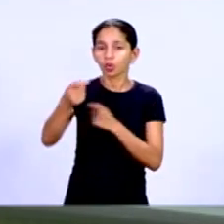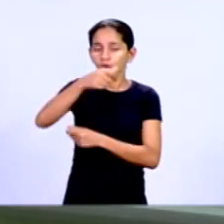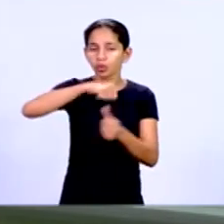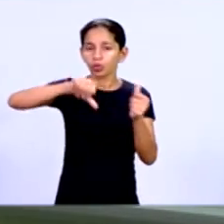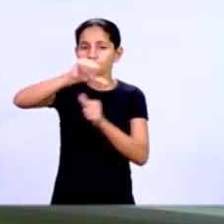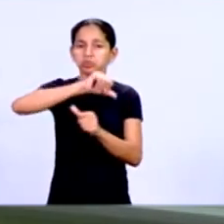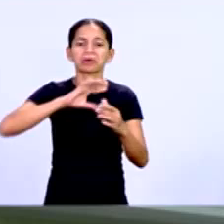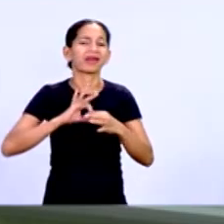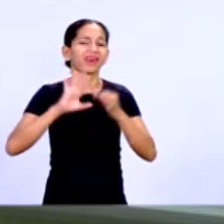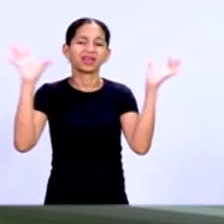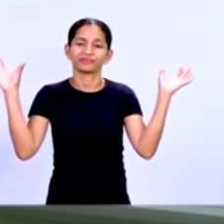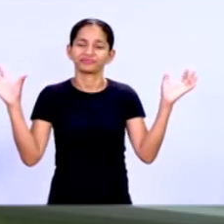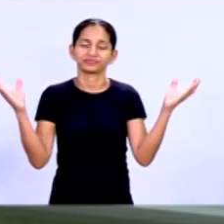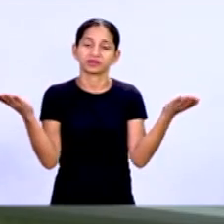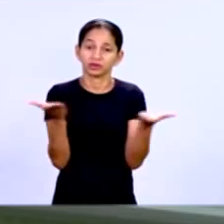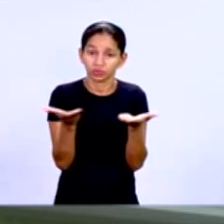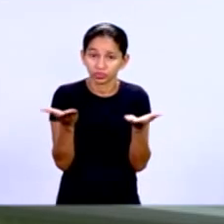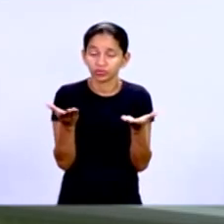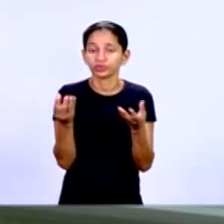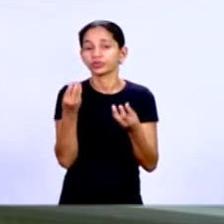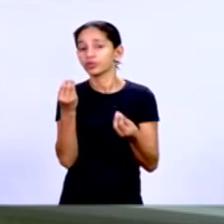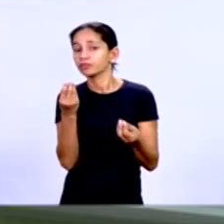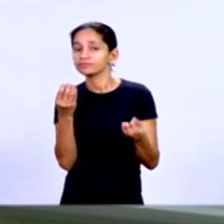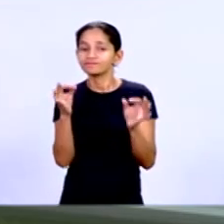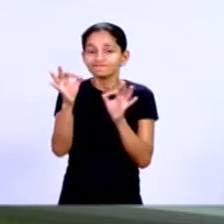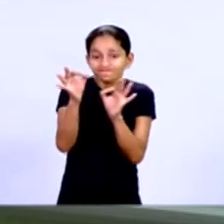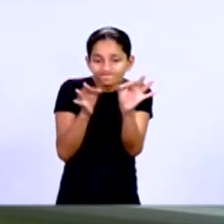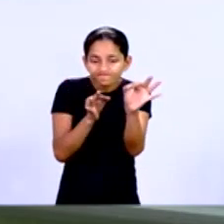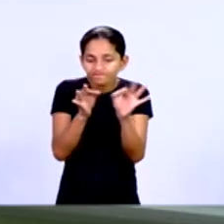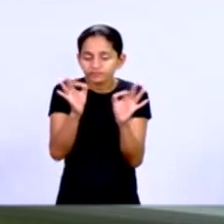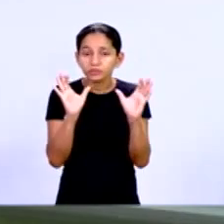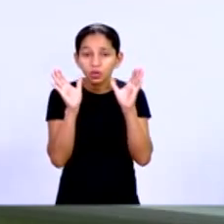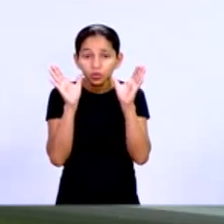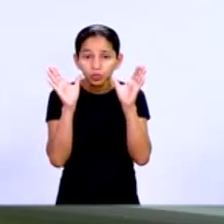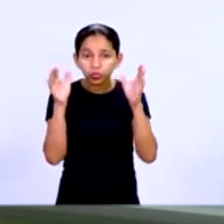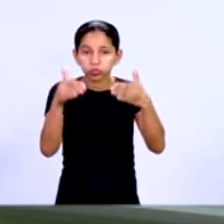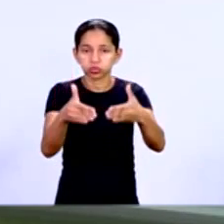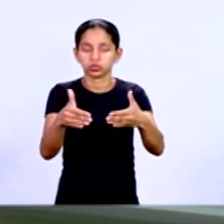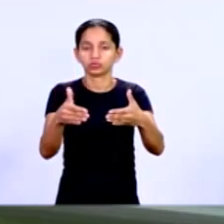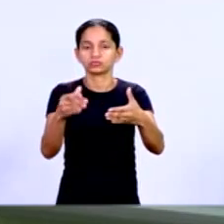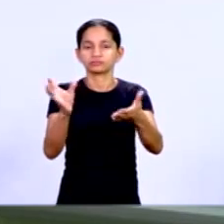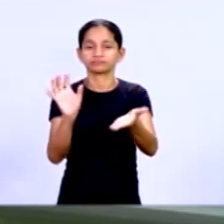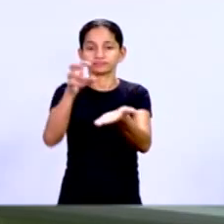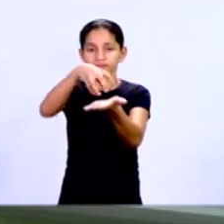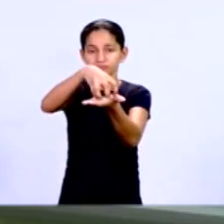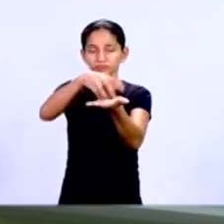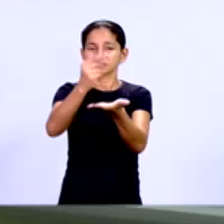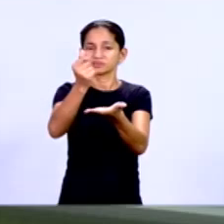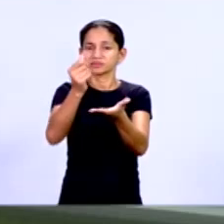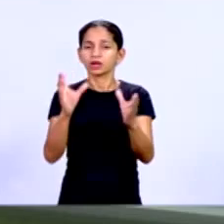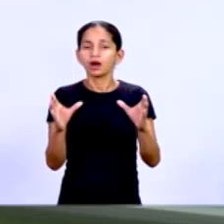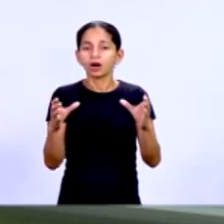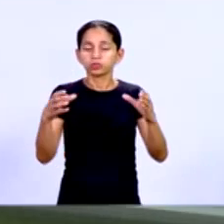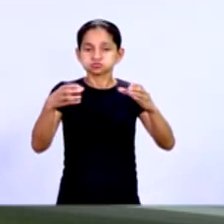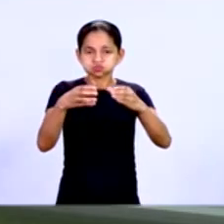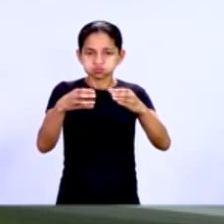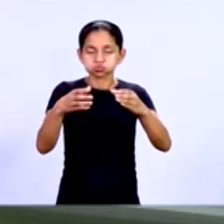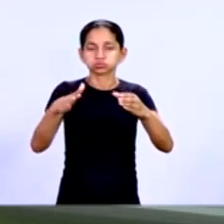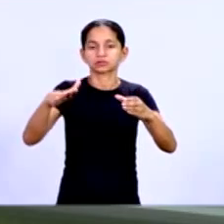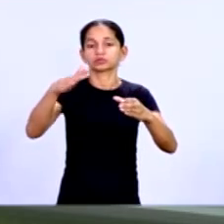feitas independentes. Então, como uma forma de centralizar e criar um volume maior de